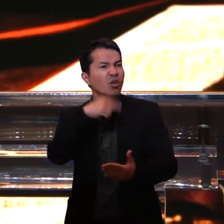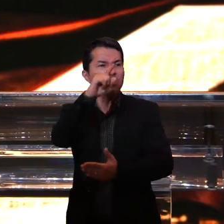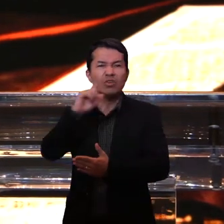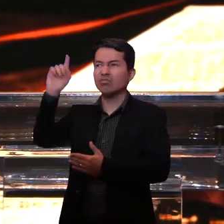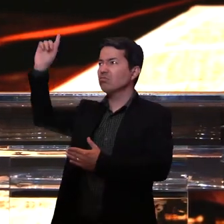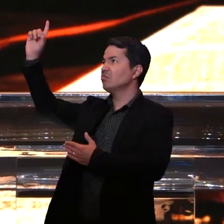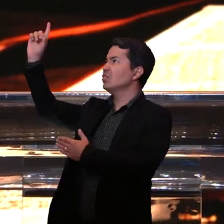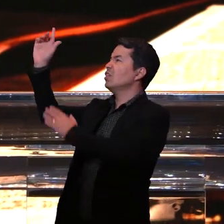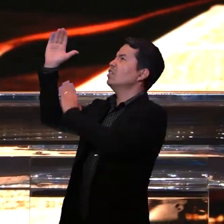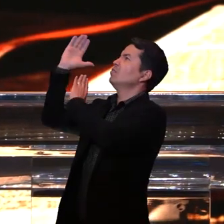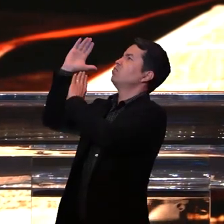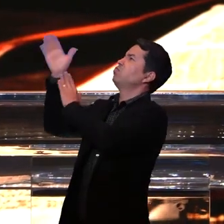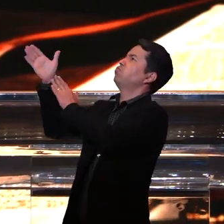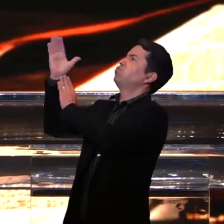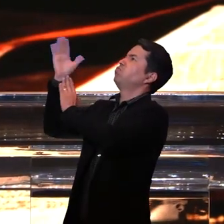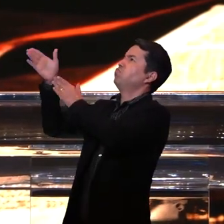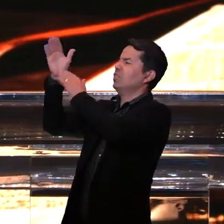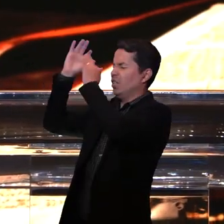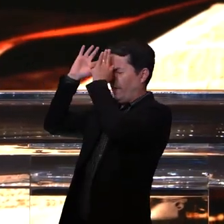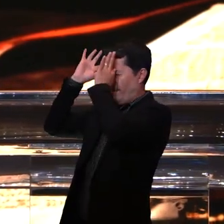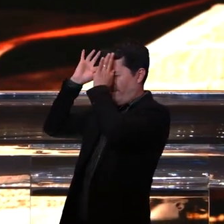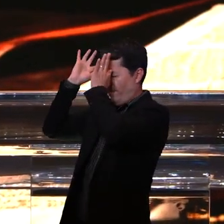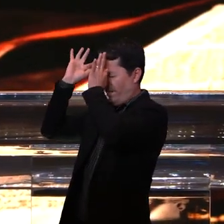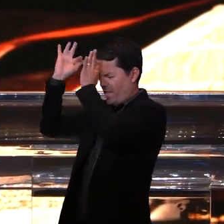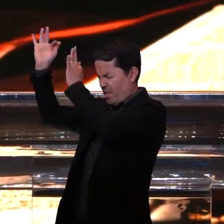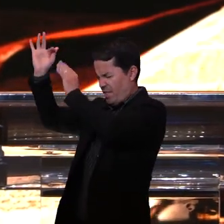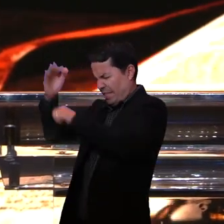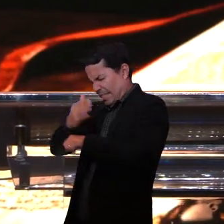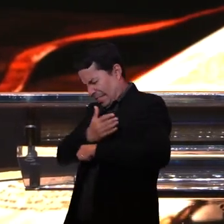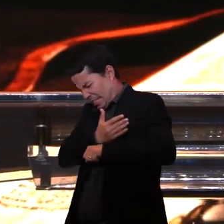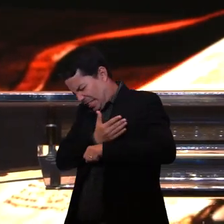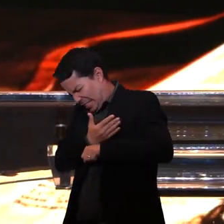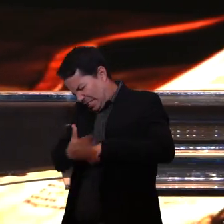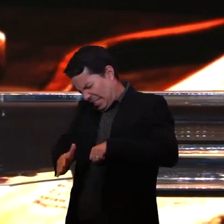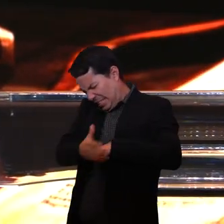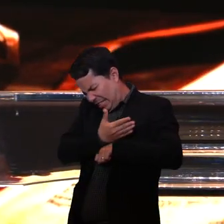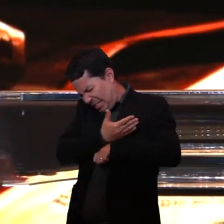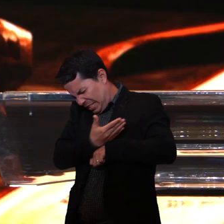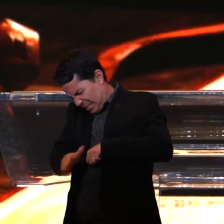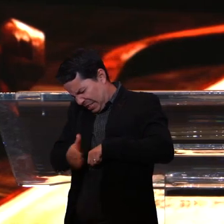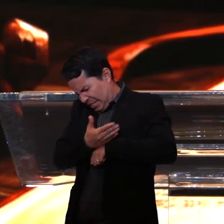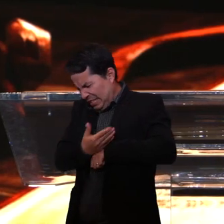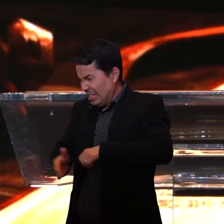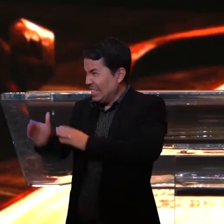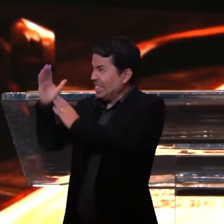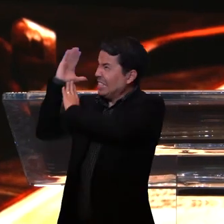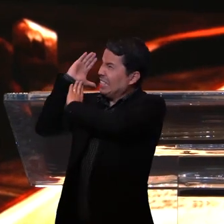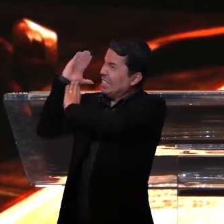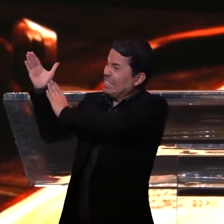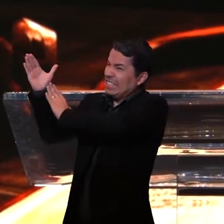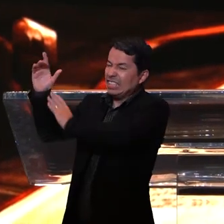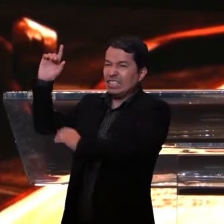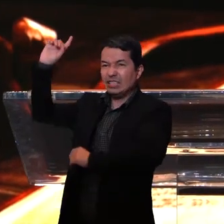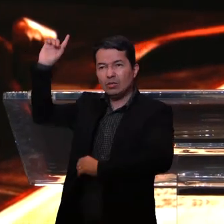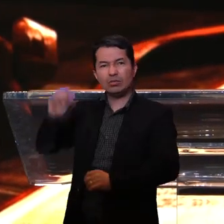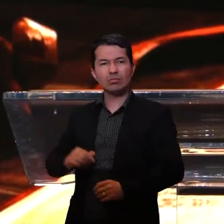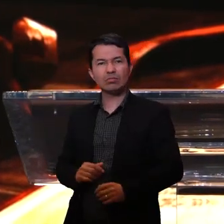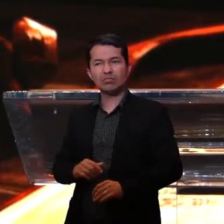essa graça maravilhosa do Senhor. Por mais que você seja uma pessoa boa, isso não vai te levar para o